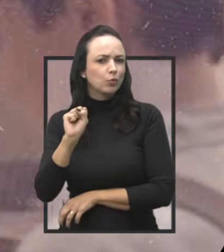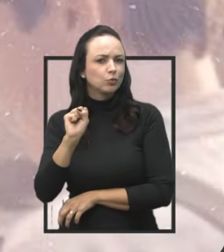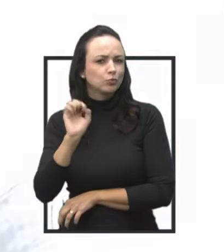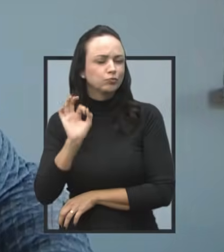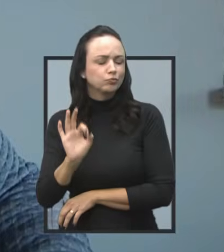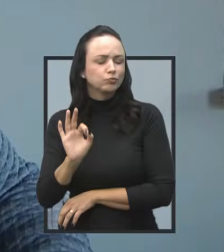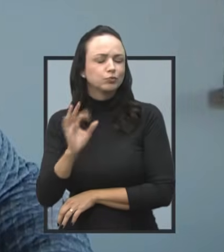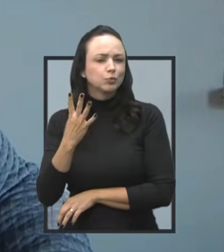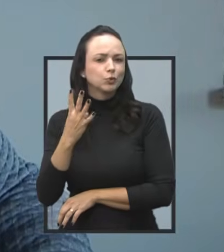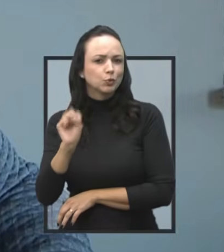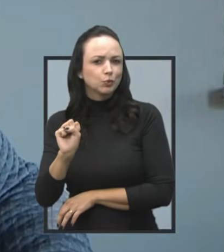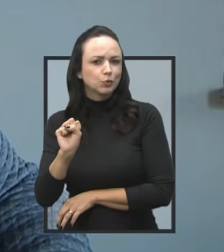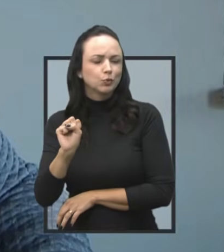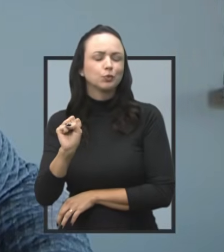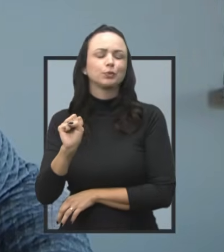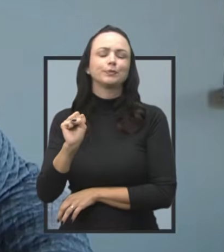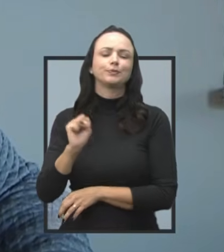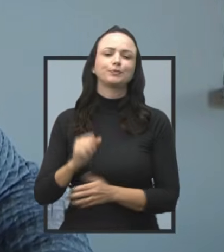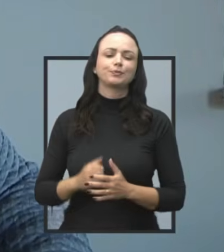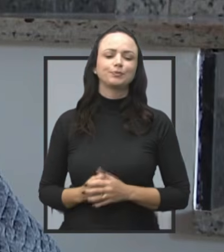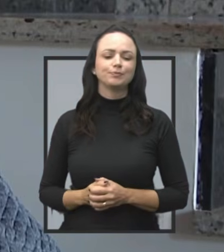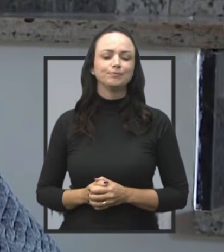engano, 48.